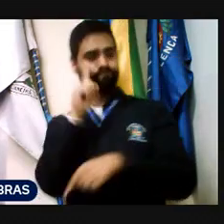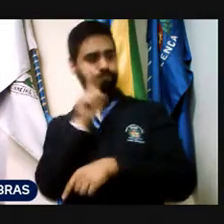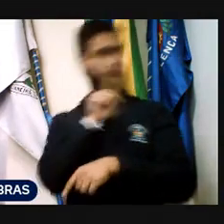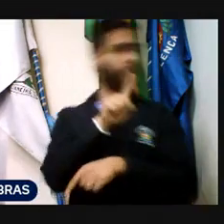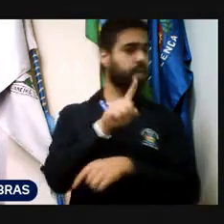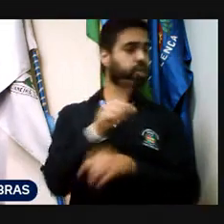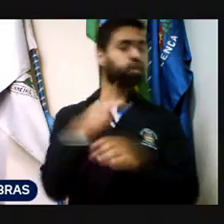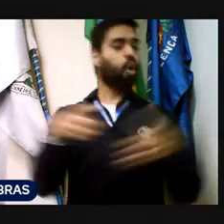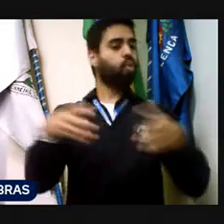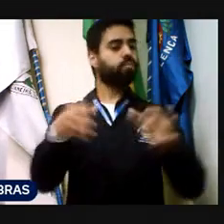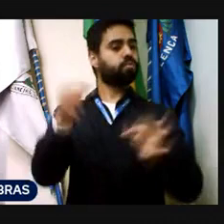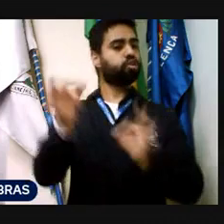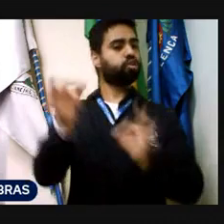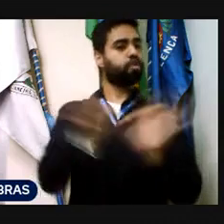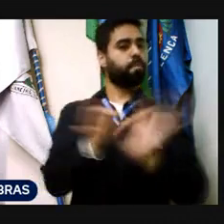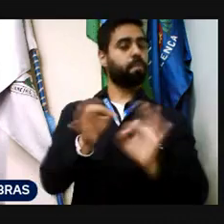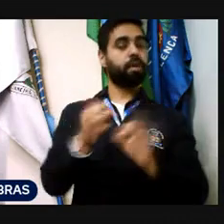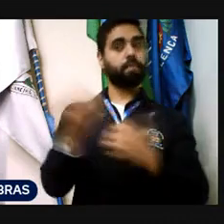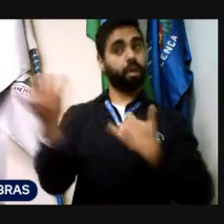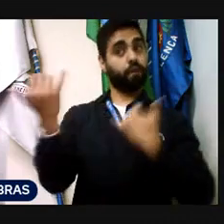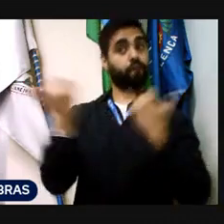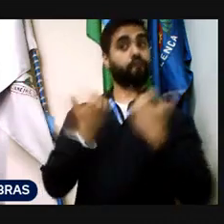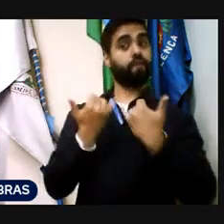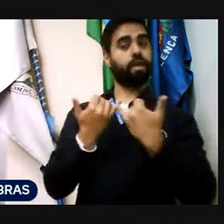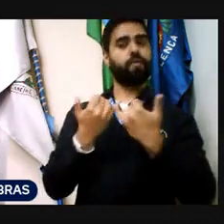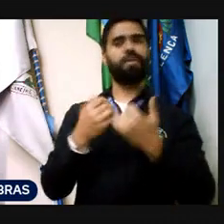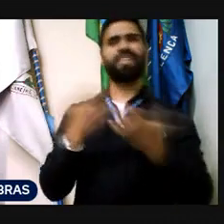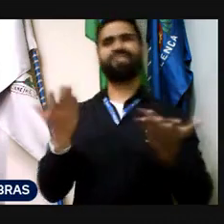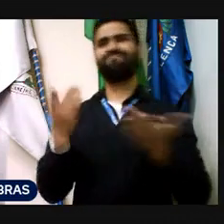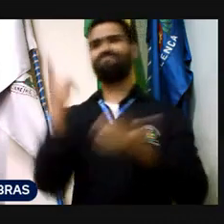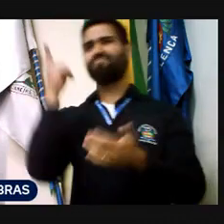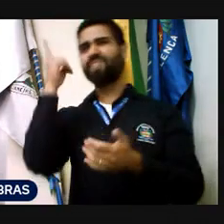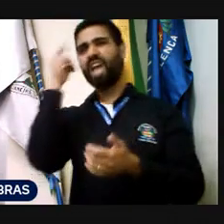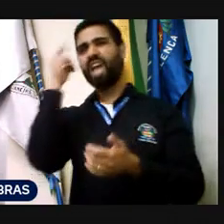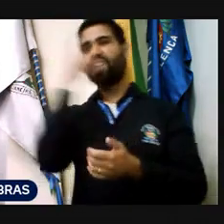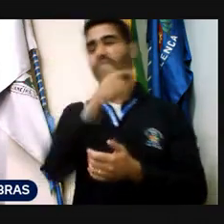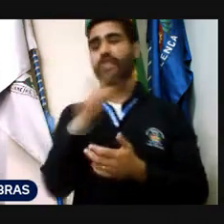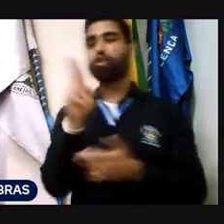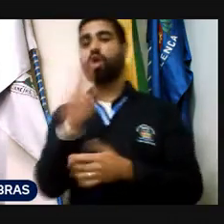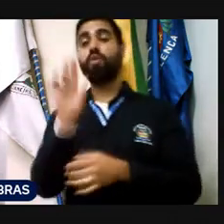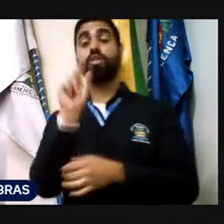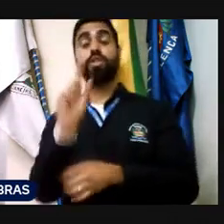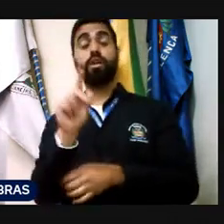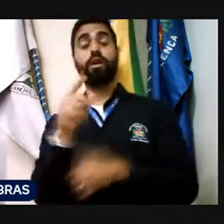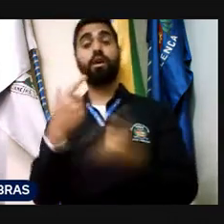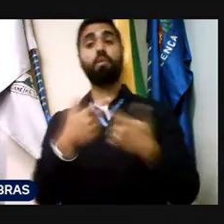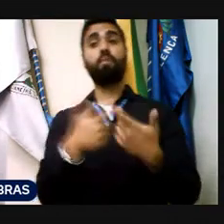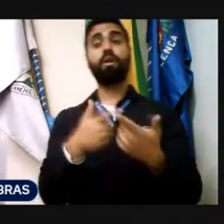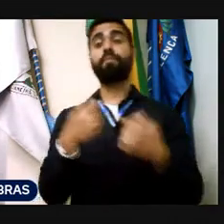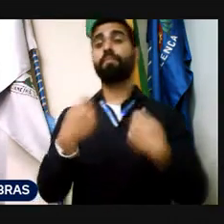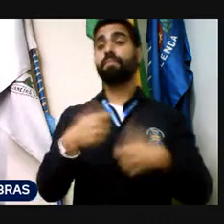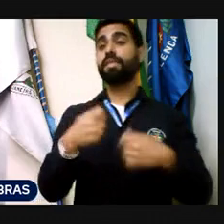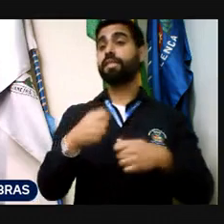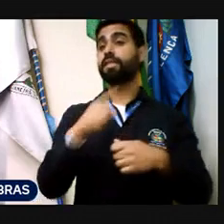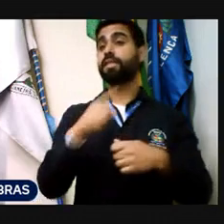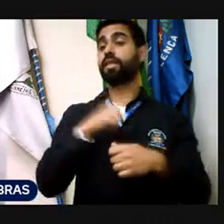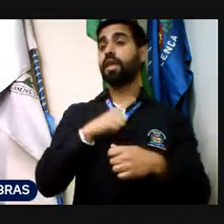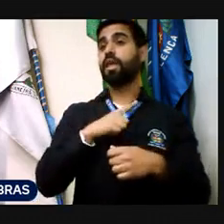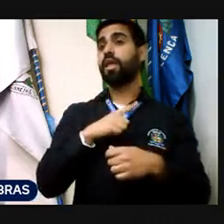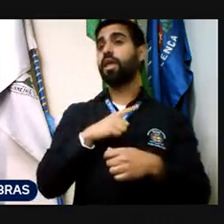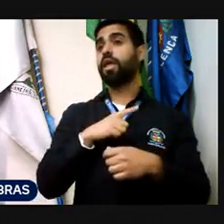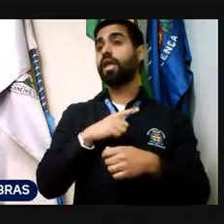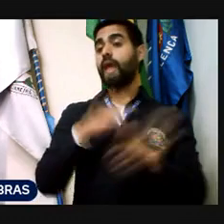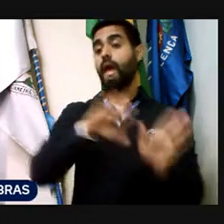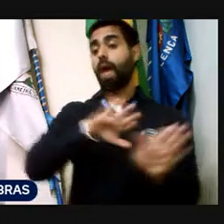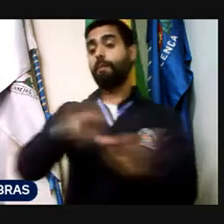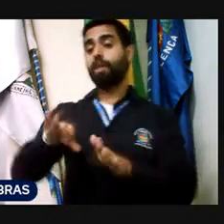projetos da Prefeitura Municipal, fui alertado da dificuldade de aplicação da referida emenda por conta da necessidade de desapropriação do